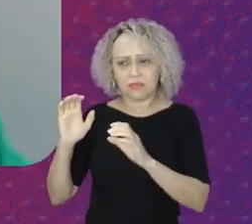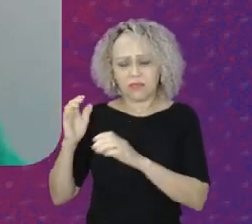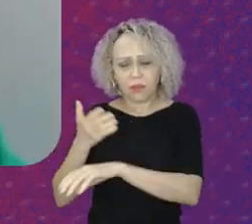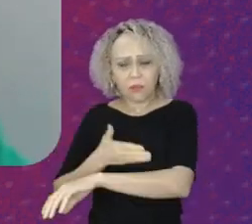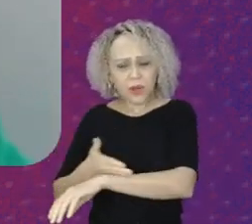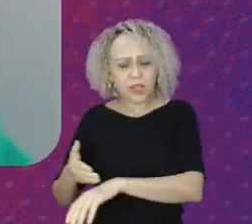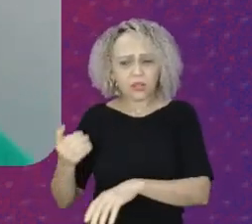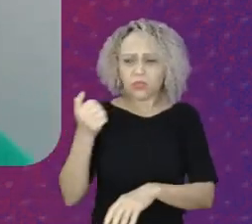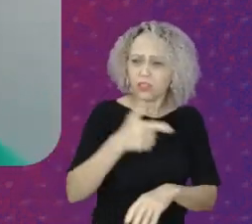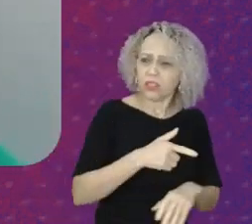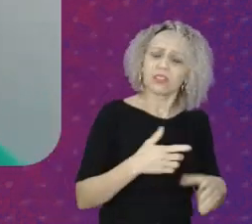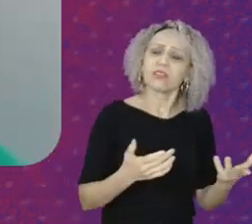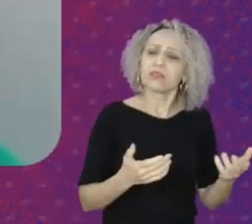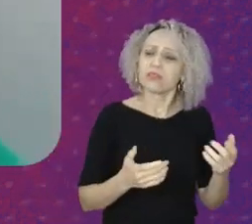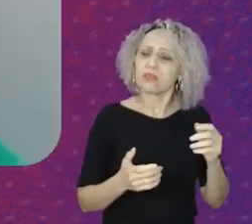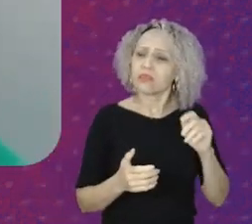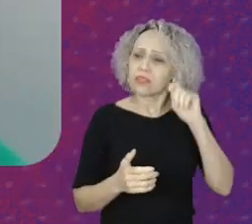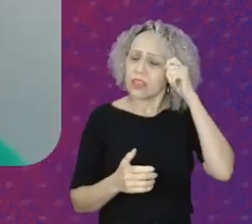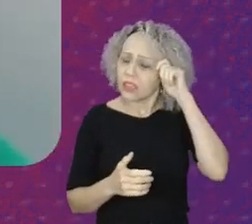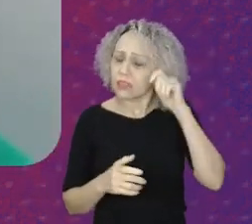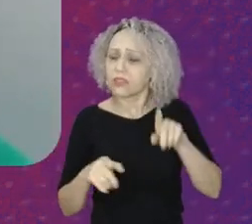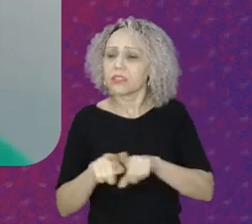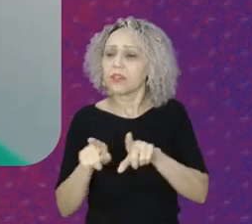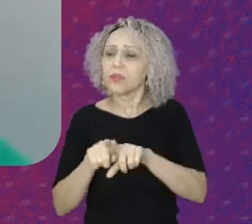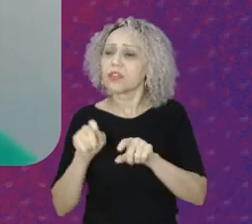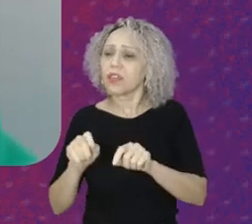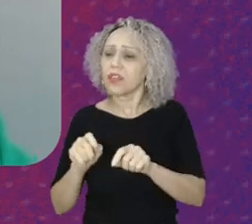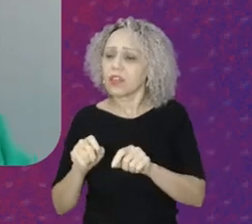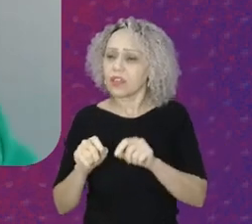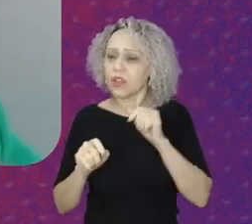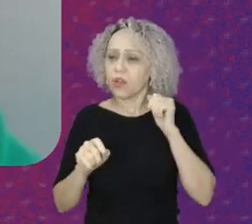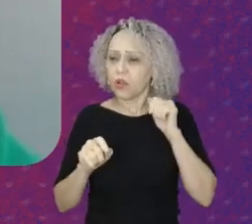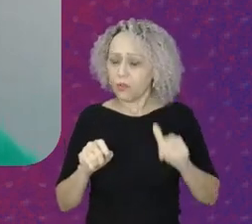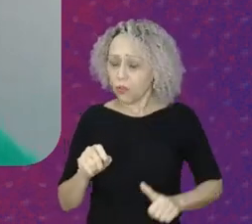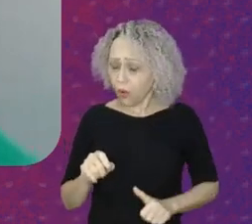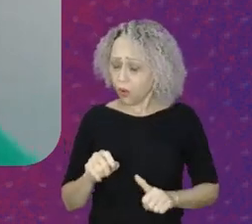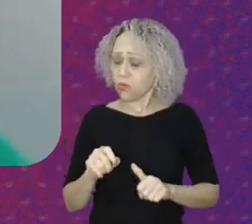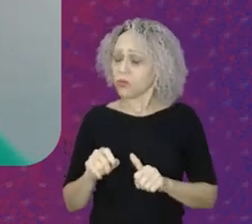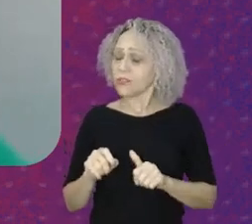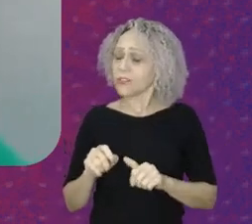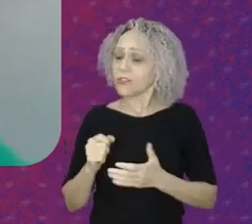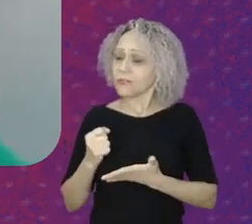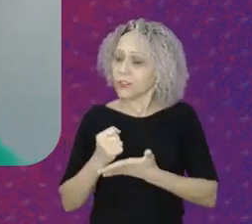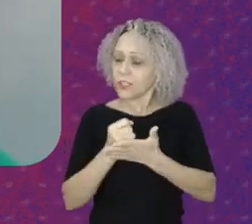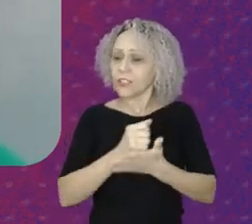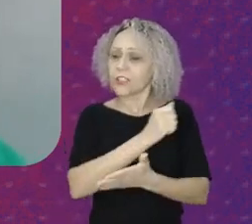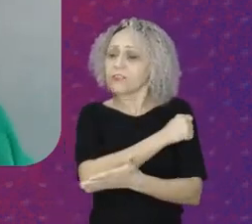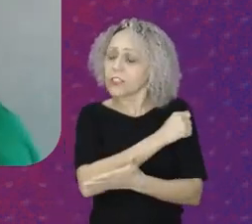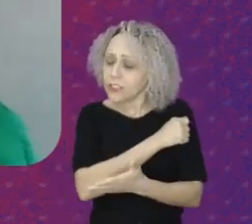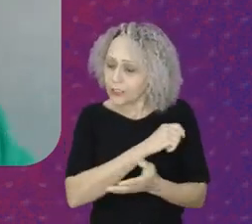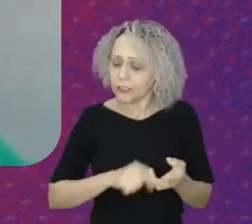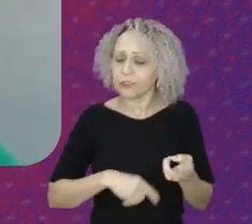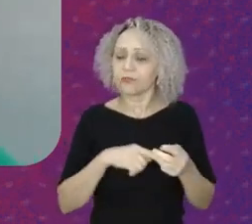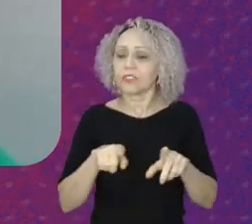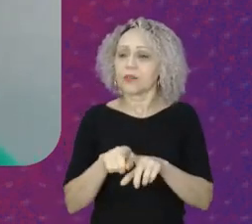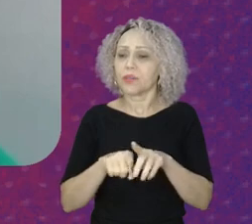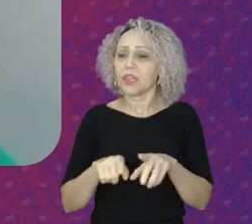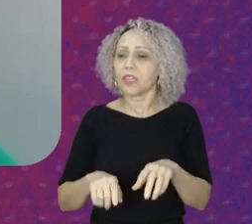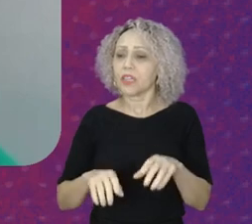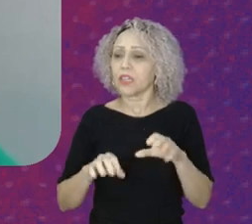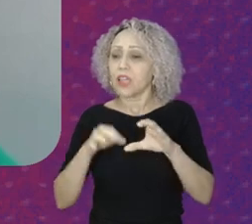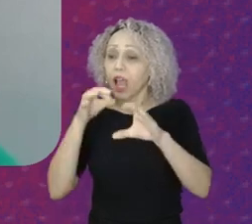serem bolsistas de assistência estudantil. Tornamos a cota quilombola obrigatória, assim como a